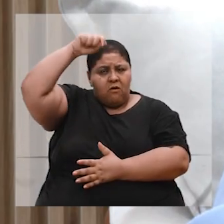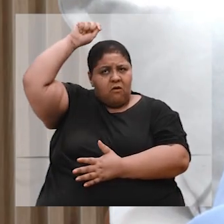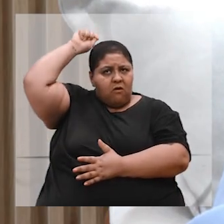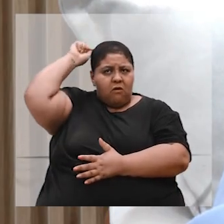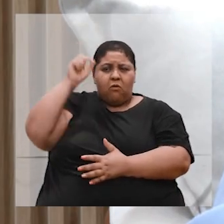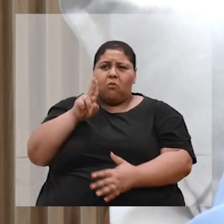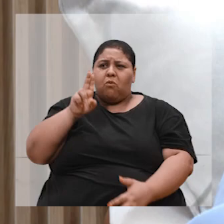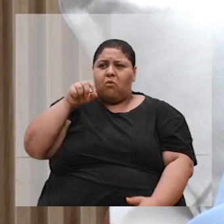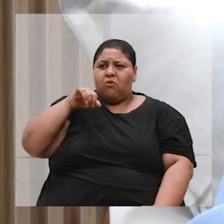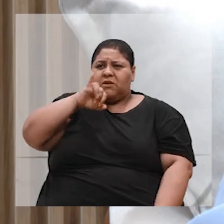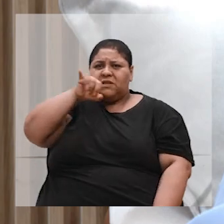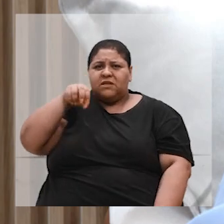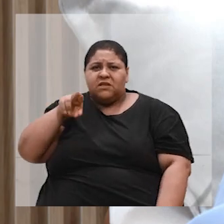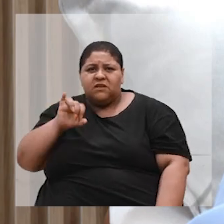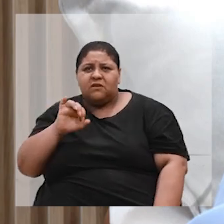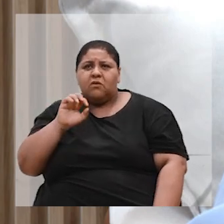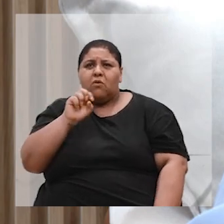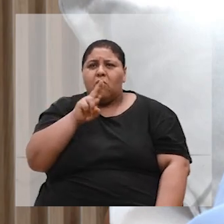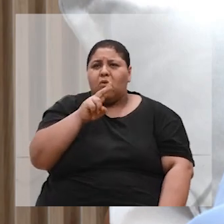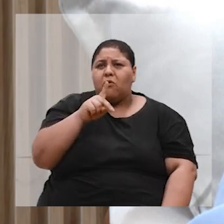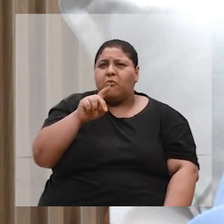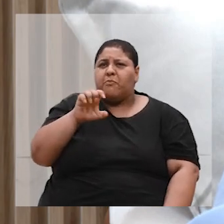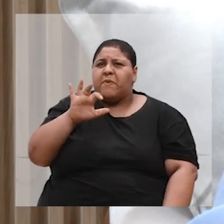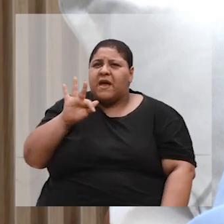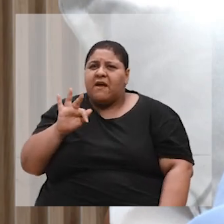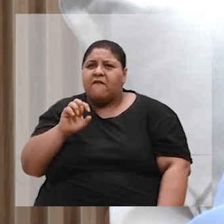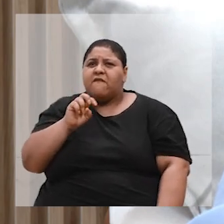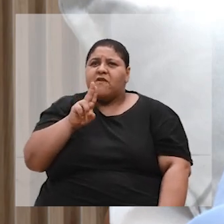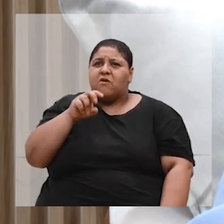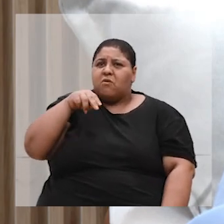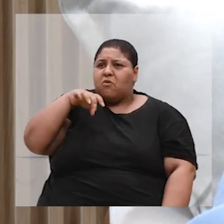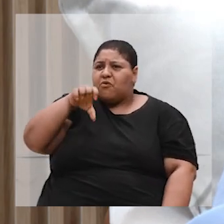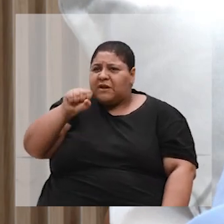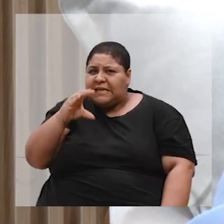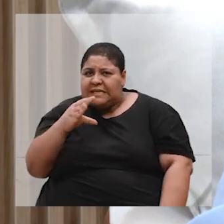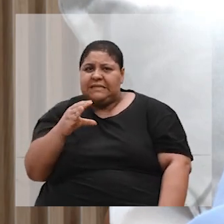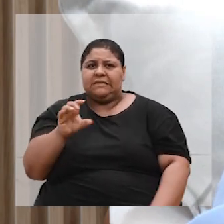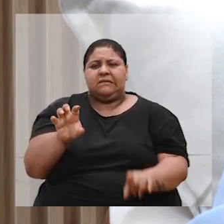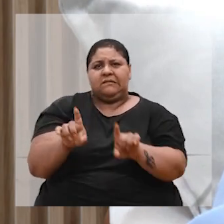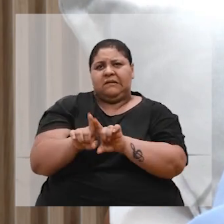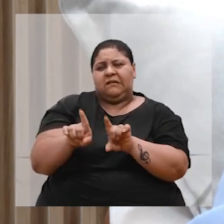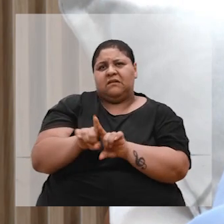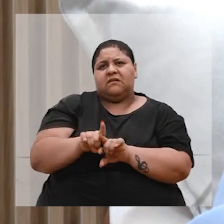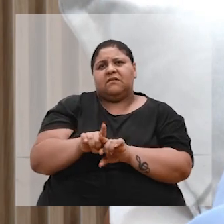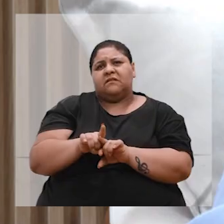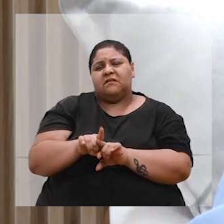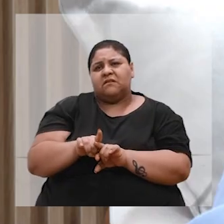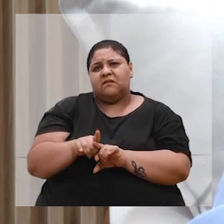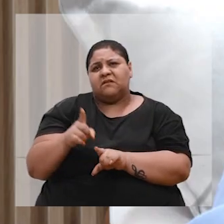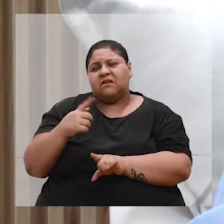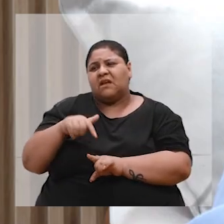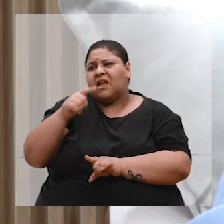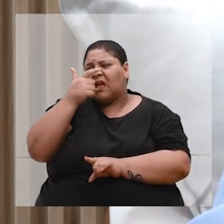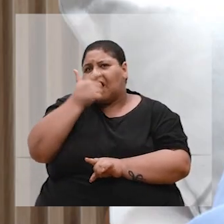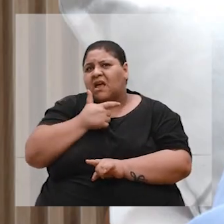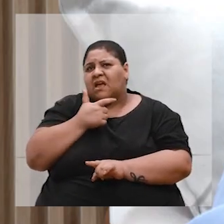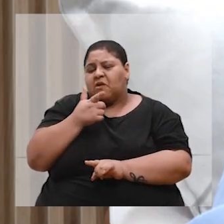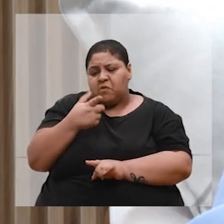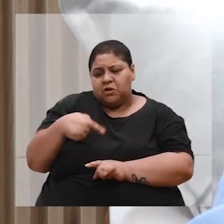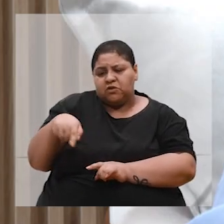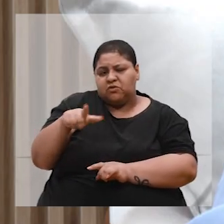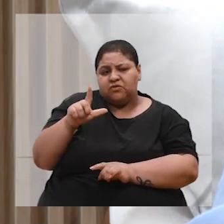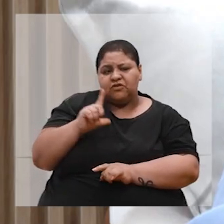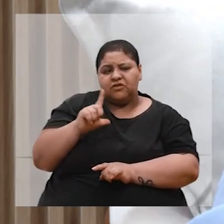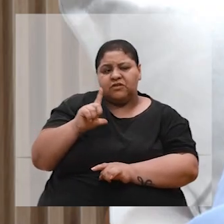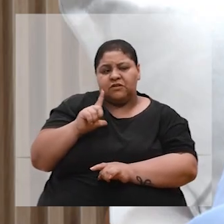UX, a Unijuí, a UPF, a Uninsk. A Uninsk também. A Uninsk também. Então, eu acho que